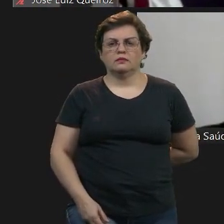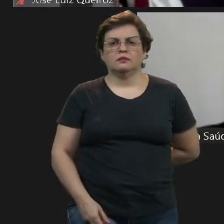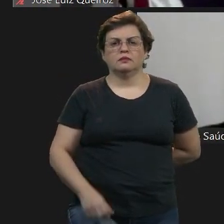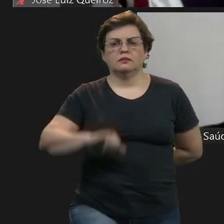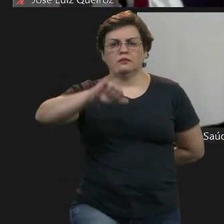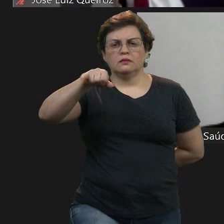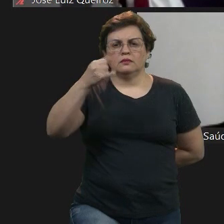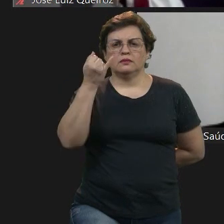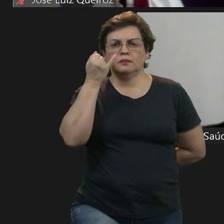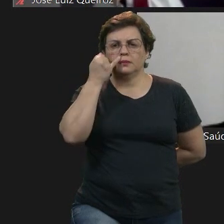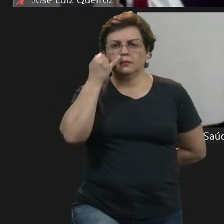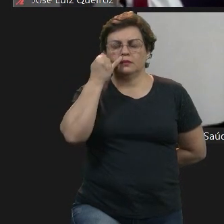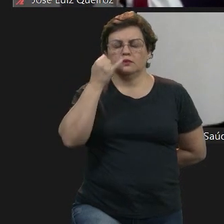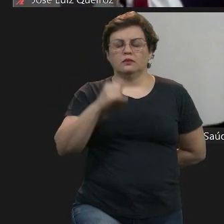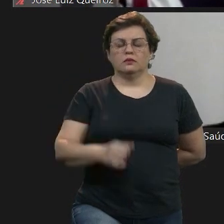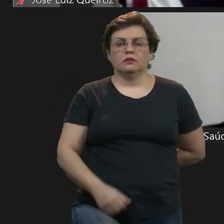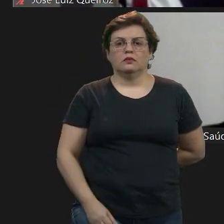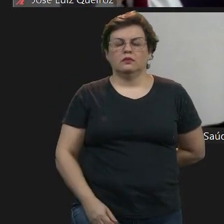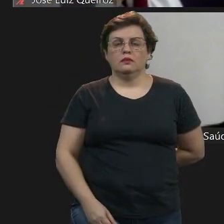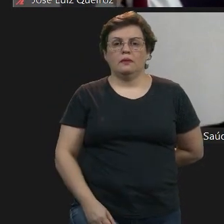Vereador João Dubar.